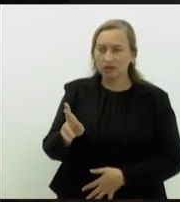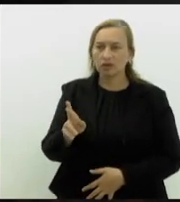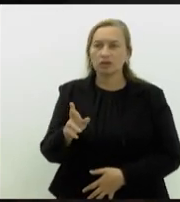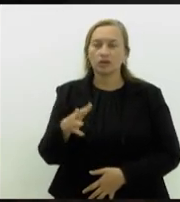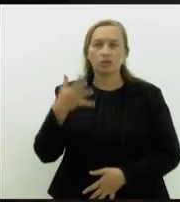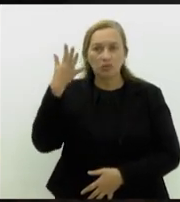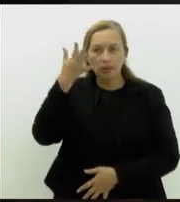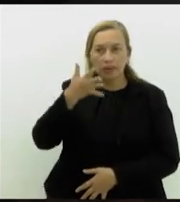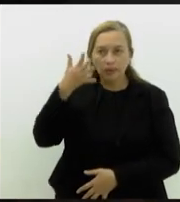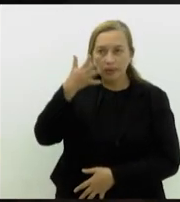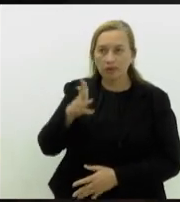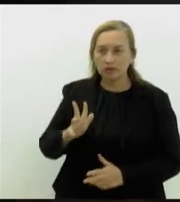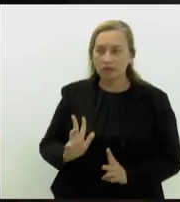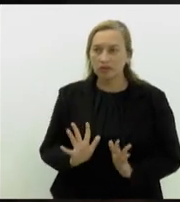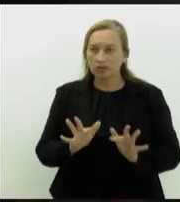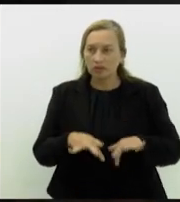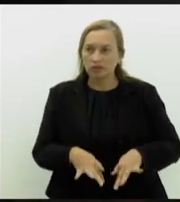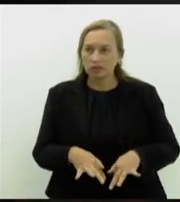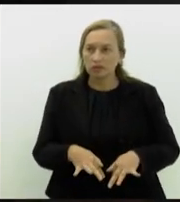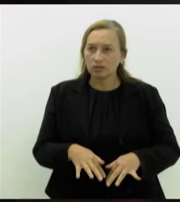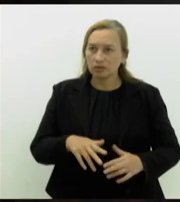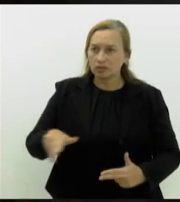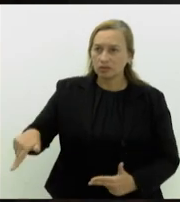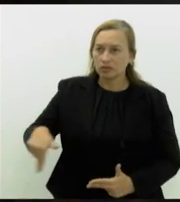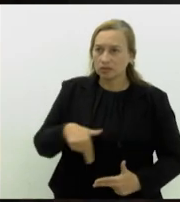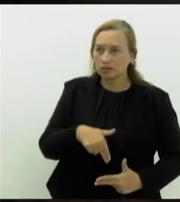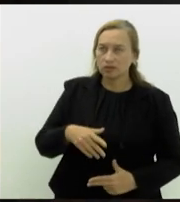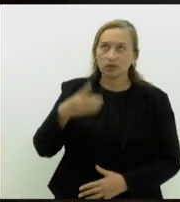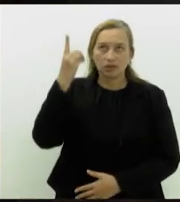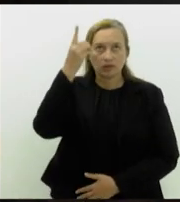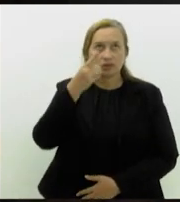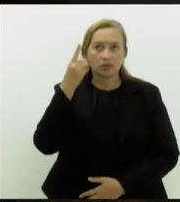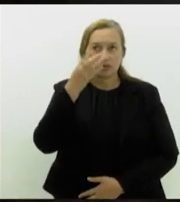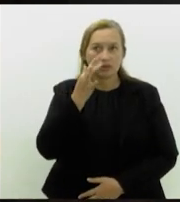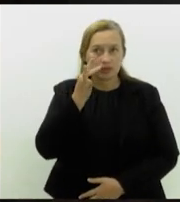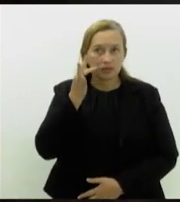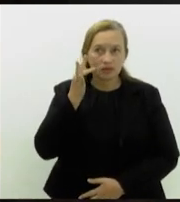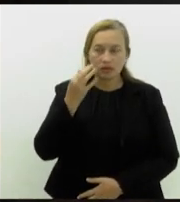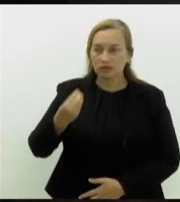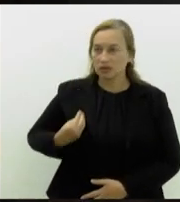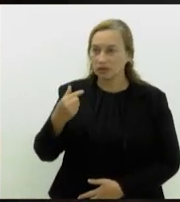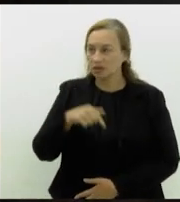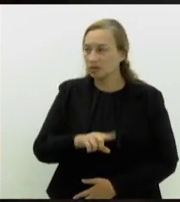de expediente final. Chamo o próximo orador inscrito, deputado Flávio Serafini. Não se